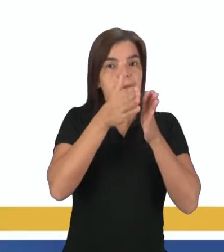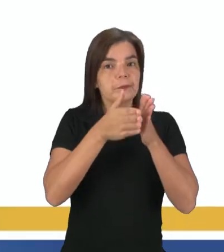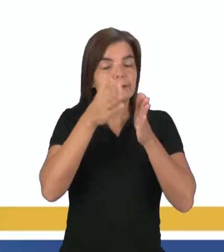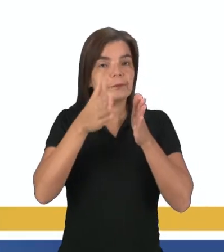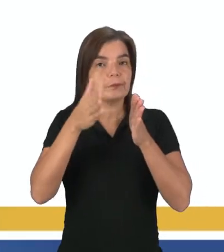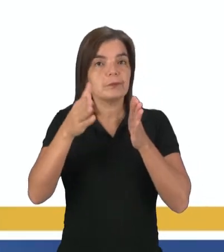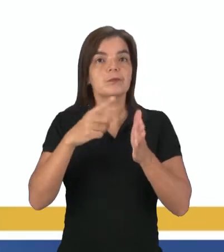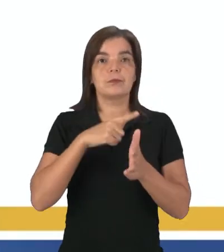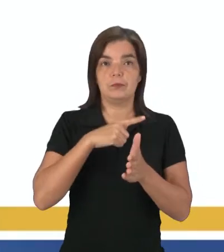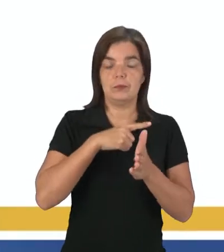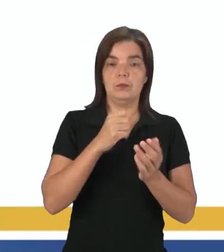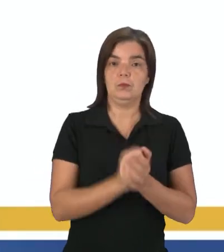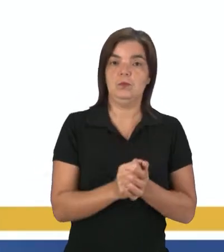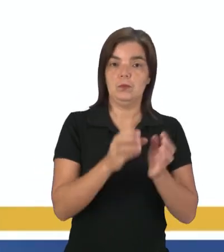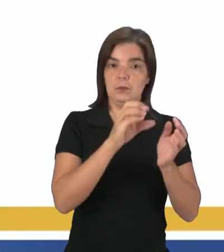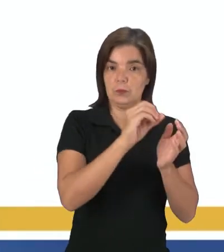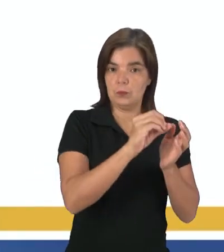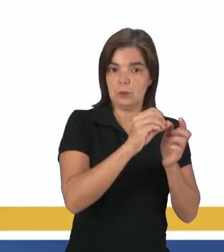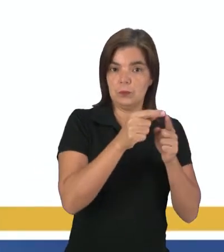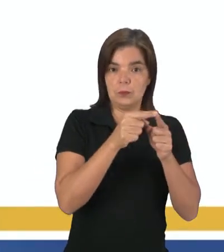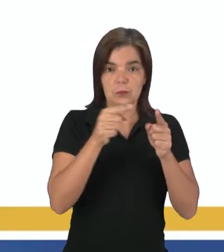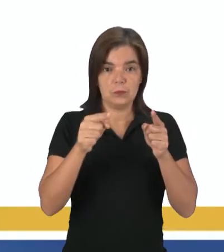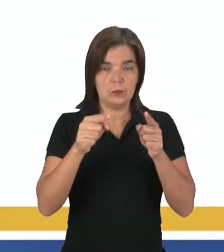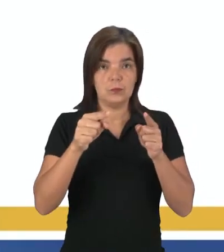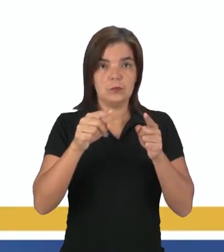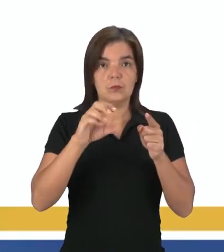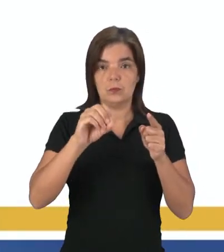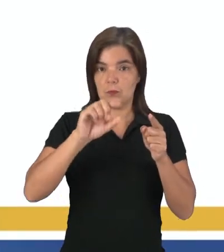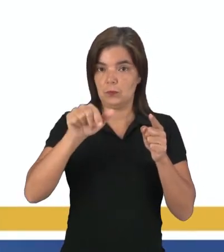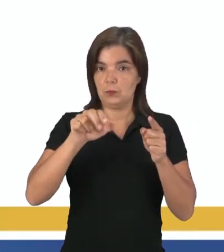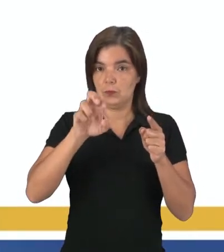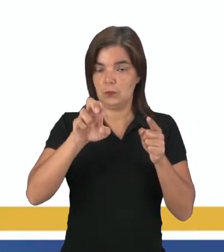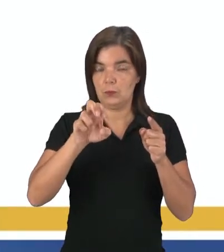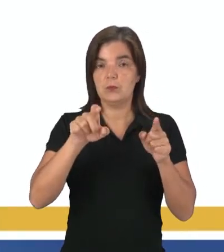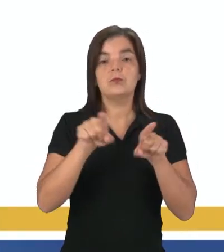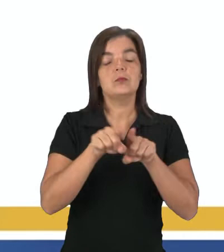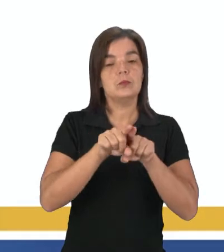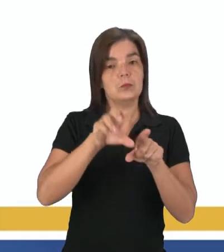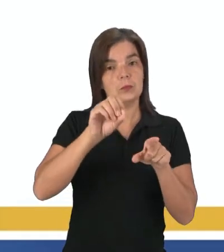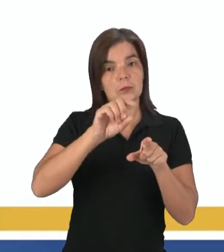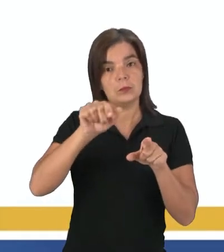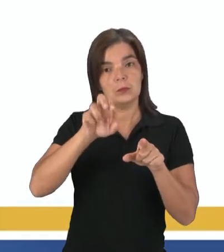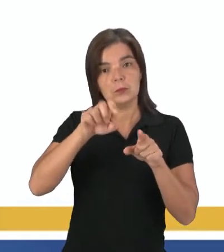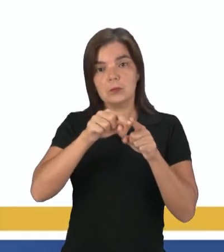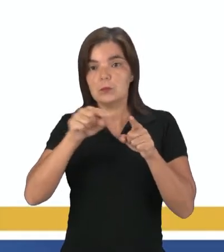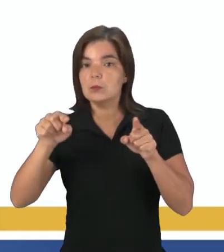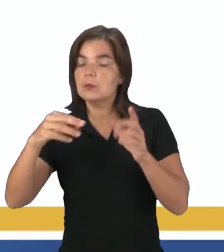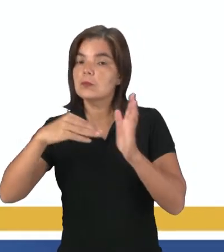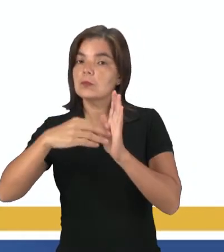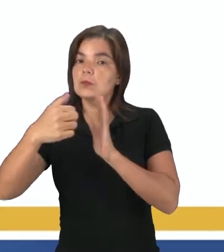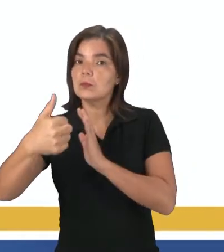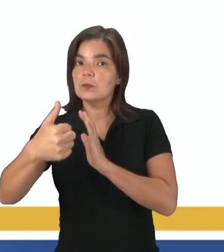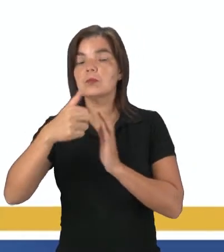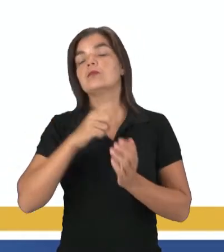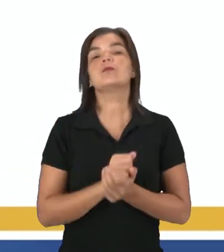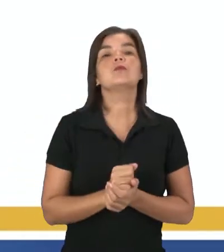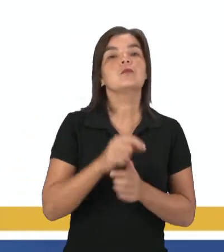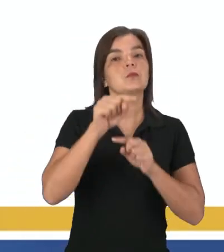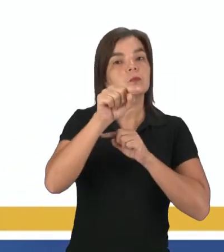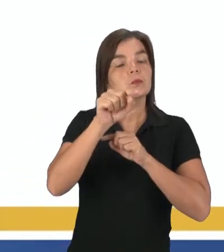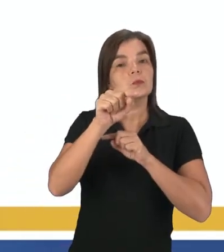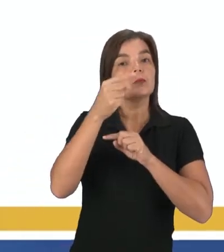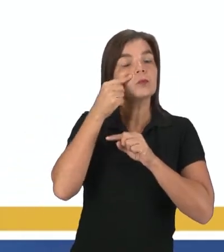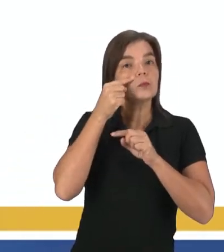aí, que foi o espaço entre 0 e 0,5 e o espaço de 0,5 até 1. E aí eu